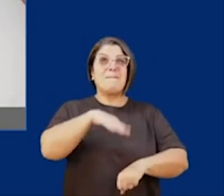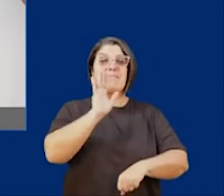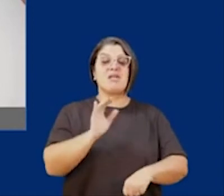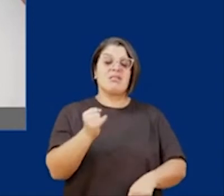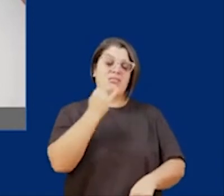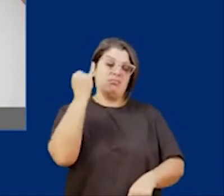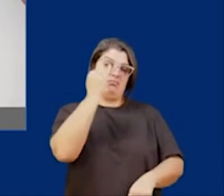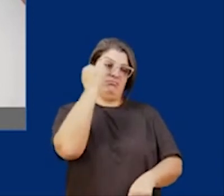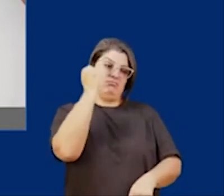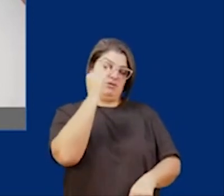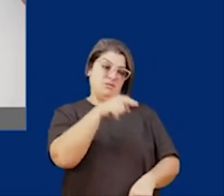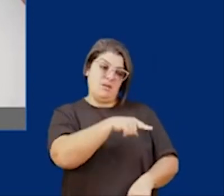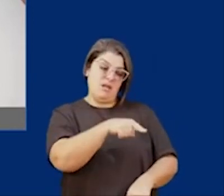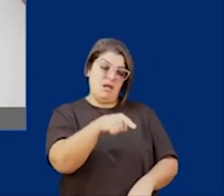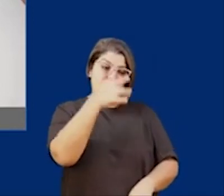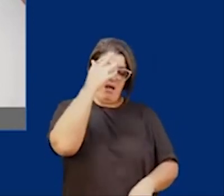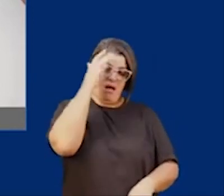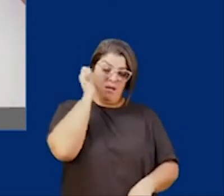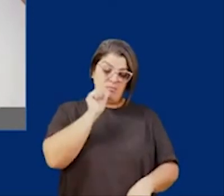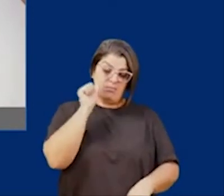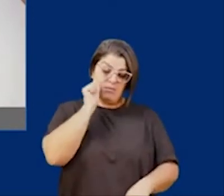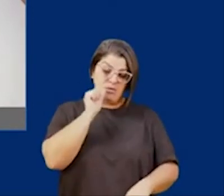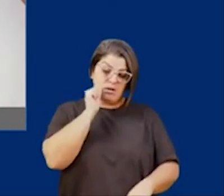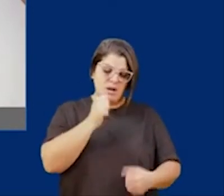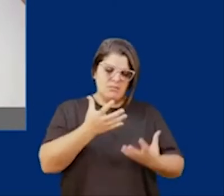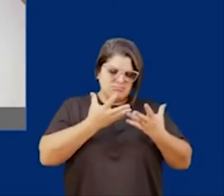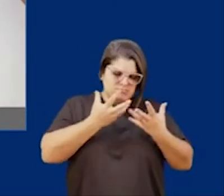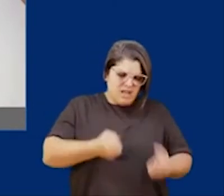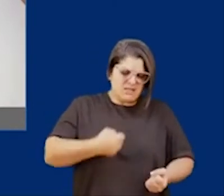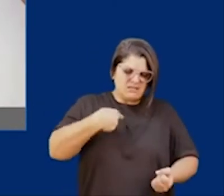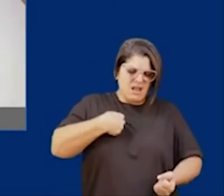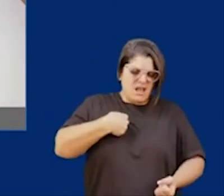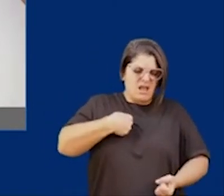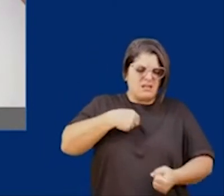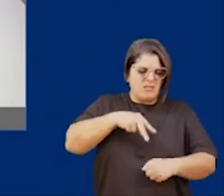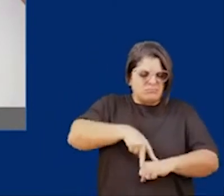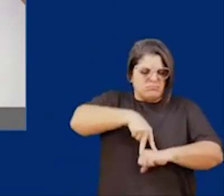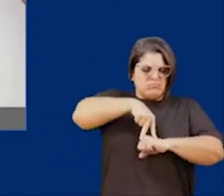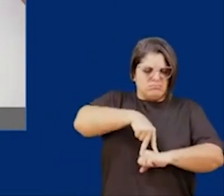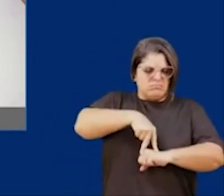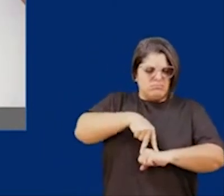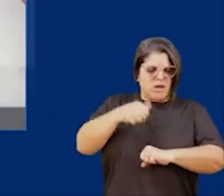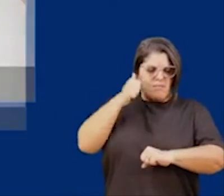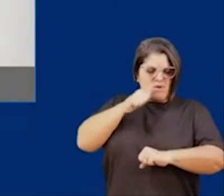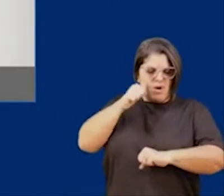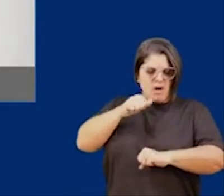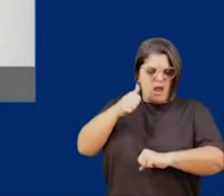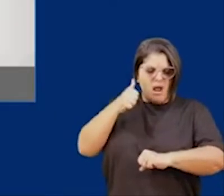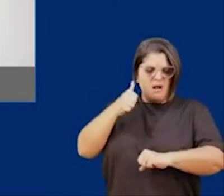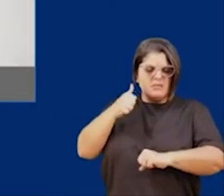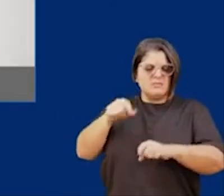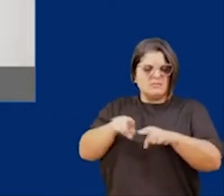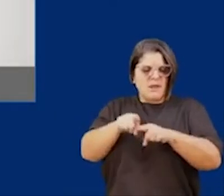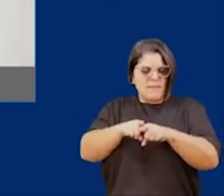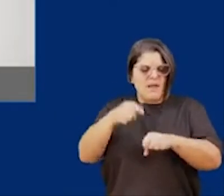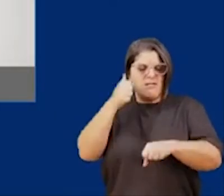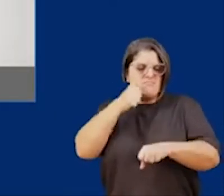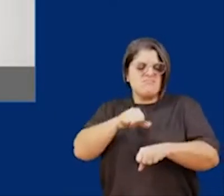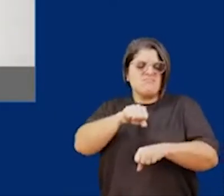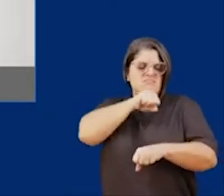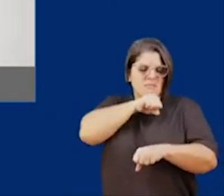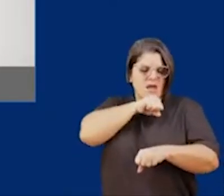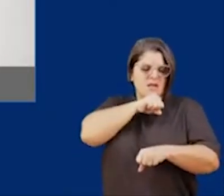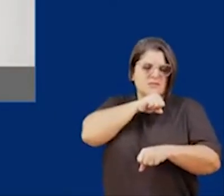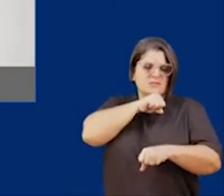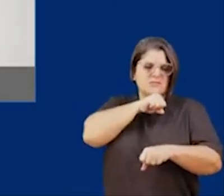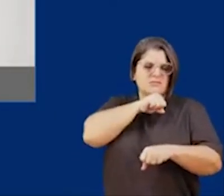essa mulher se reconheça, né, no seu lugar de mulher e mãe, porque ela nunca vai deixar de ser mulher, mas a maternidade não